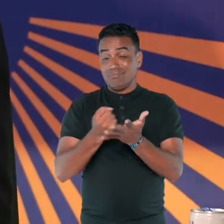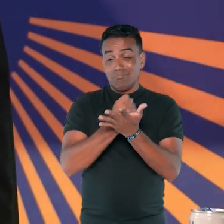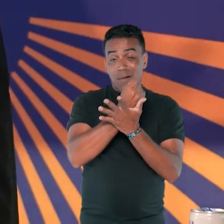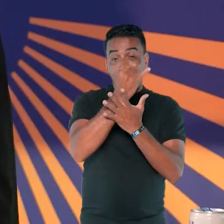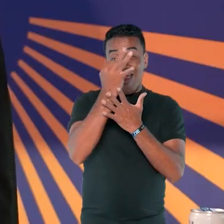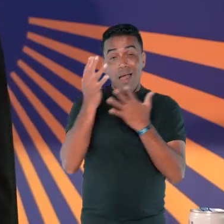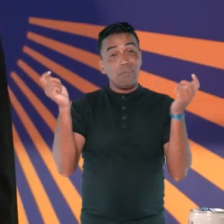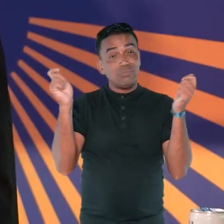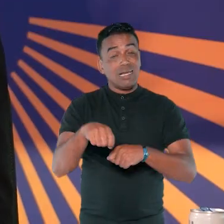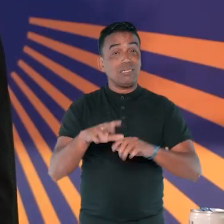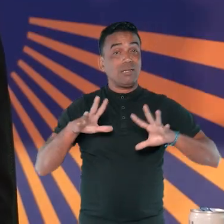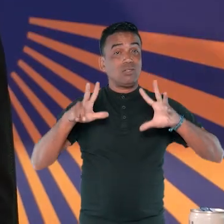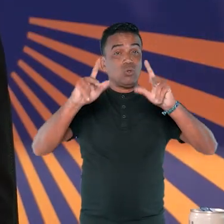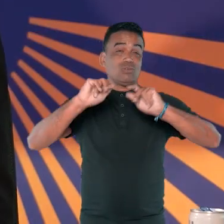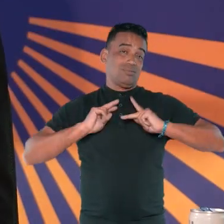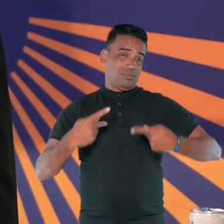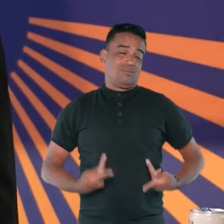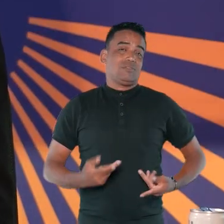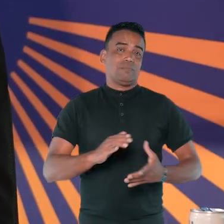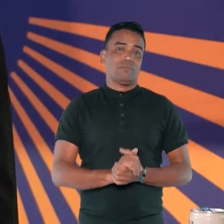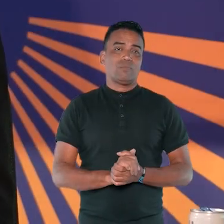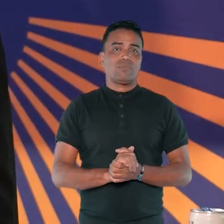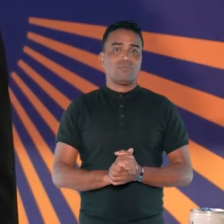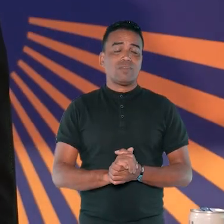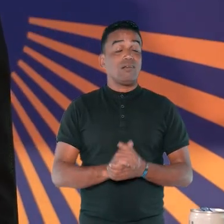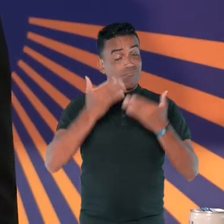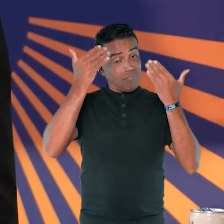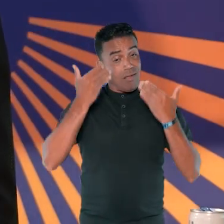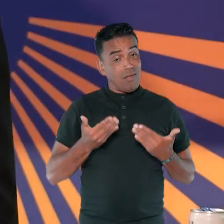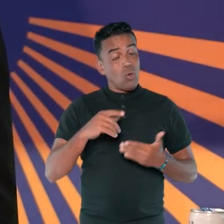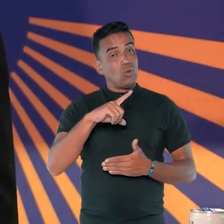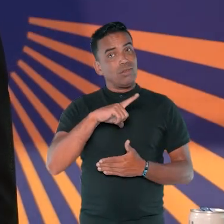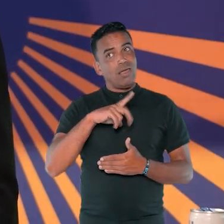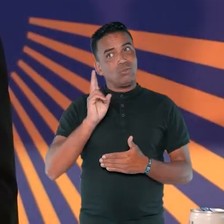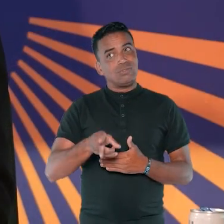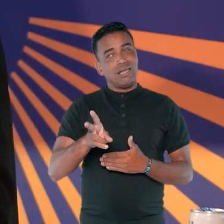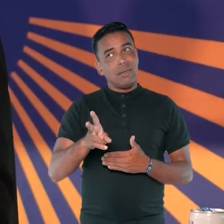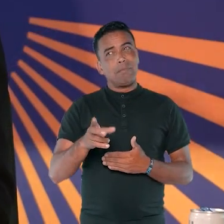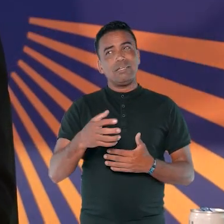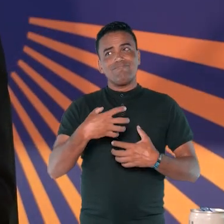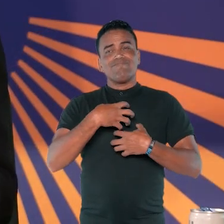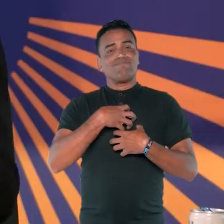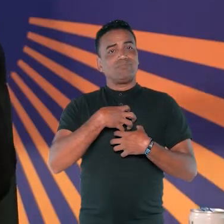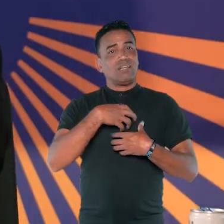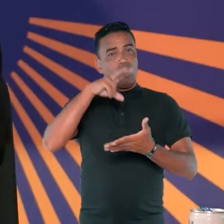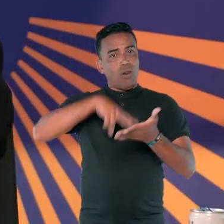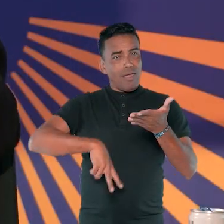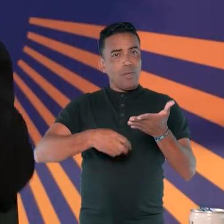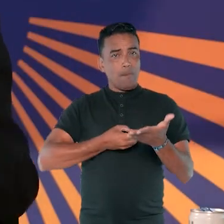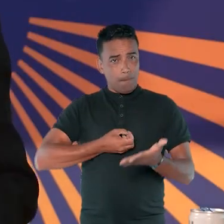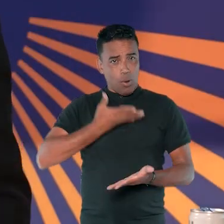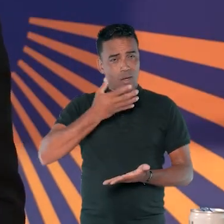para todas as pessoas. Eu tenho sempre a impressão, quando leio poemas